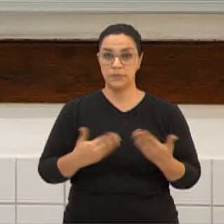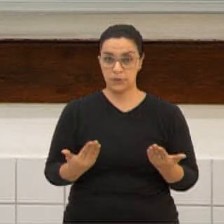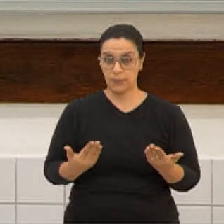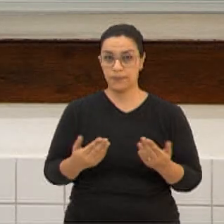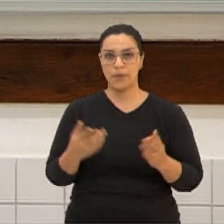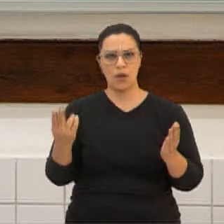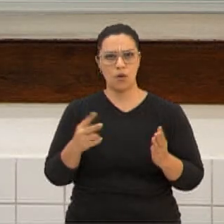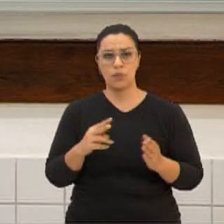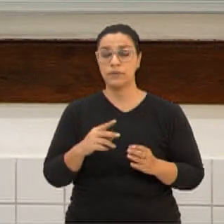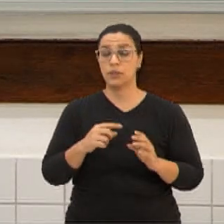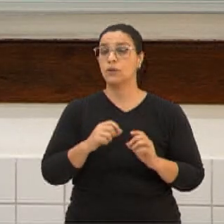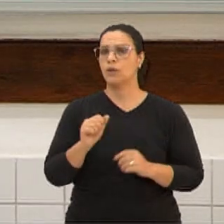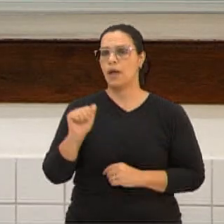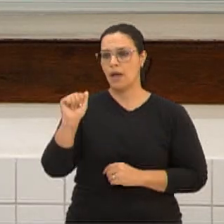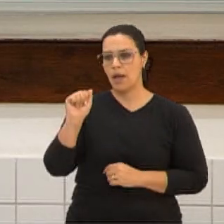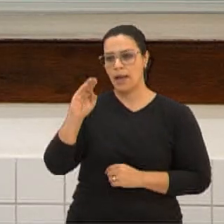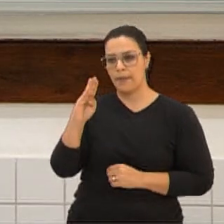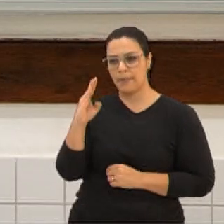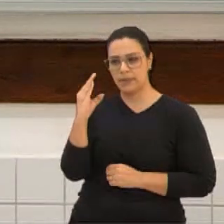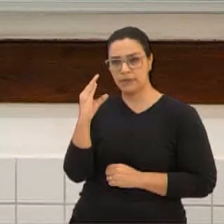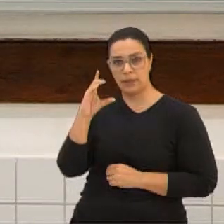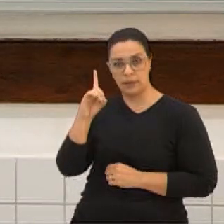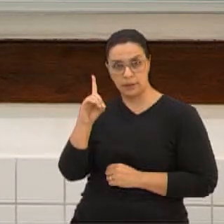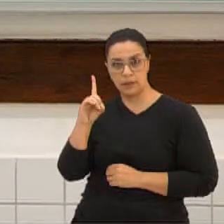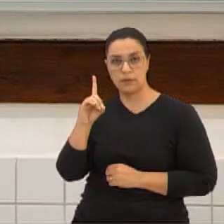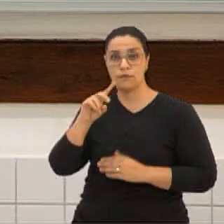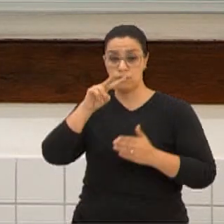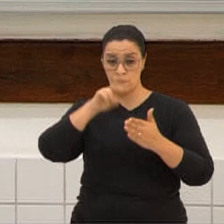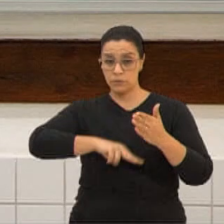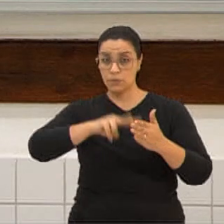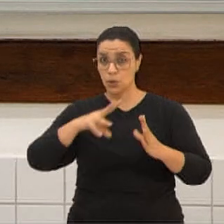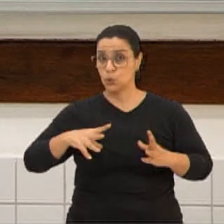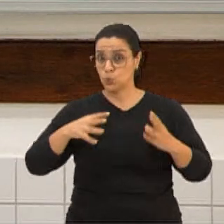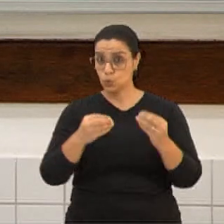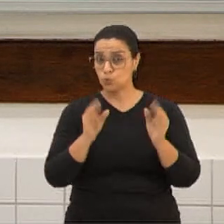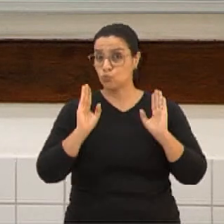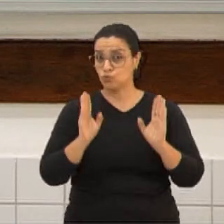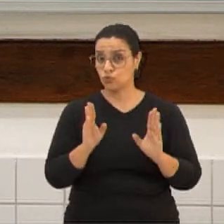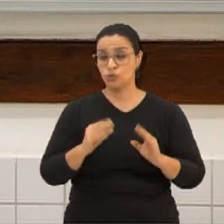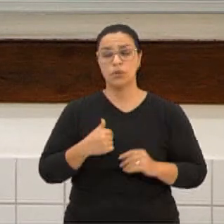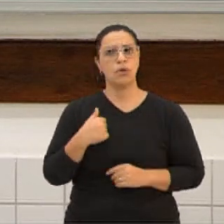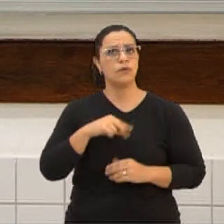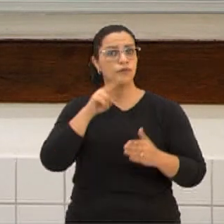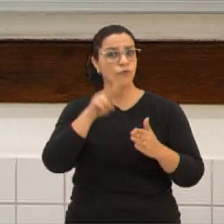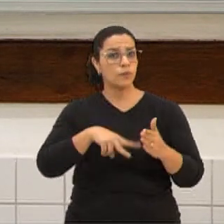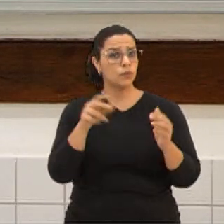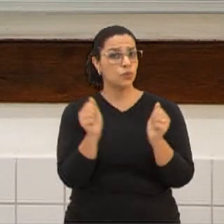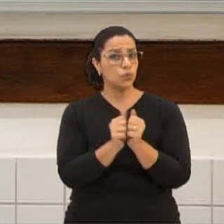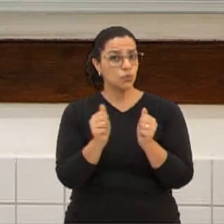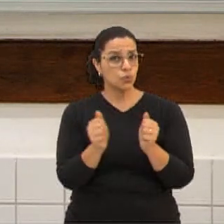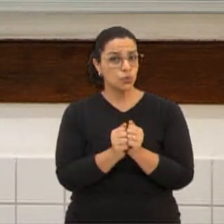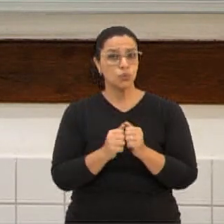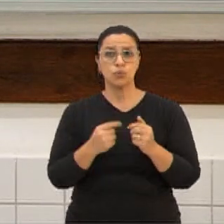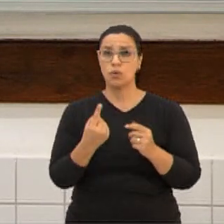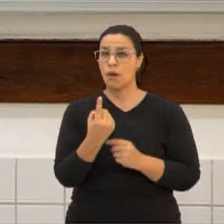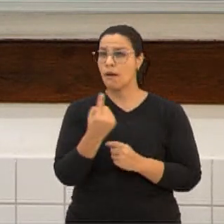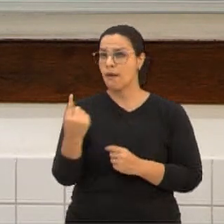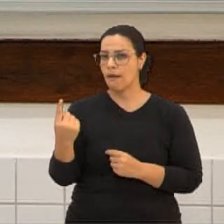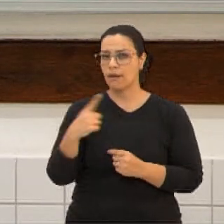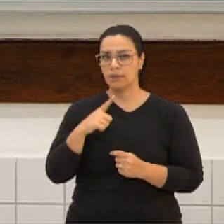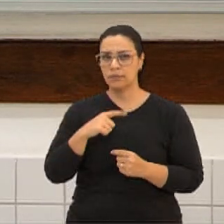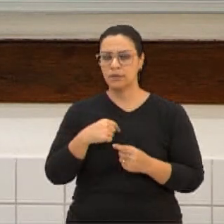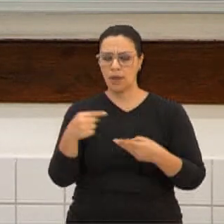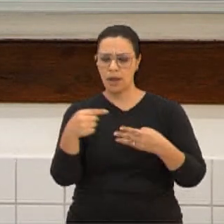Muito bem, você conheceu as 4 alternativas, letra A, letra B, letra C e letra D. Então vamos ler juntos agora